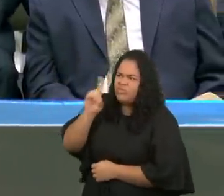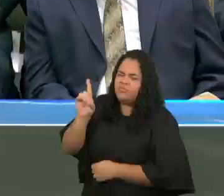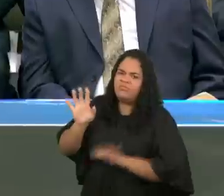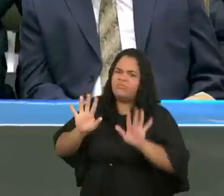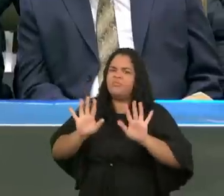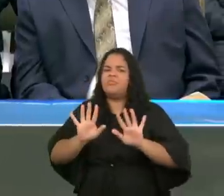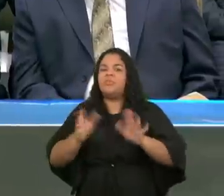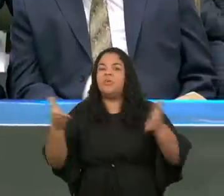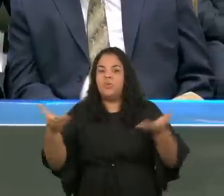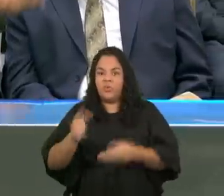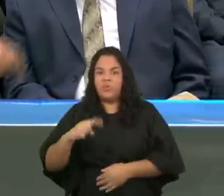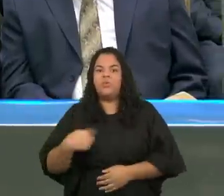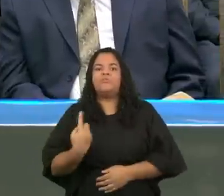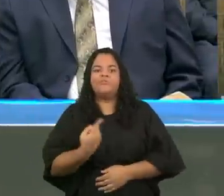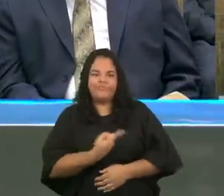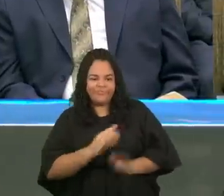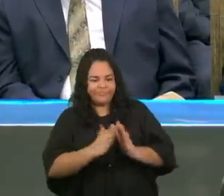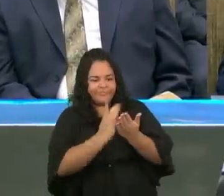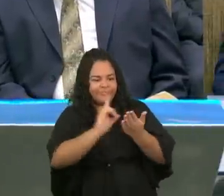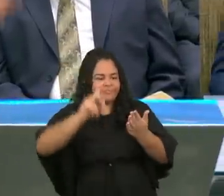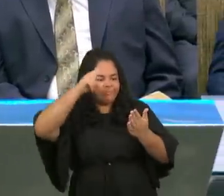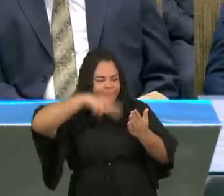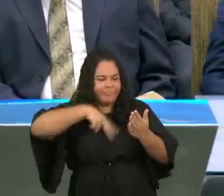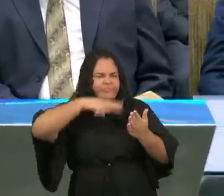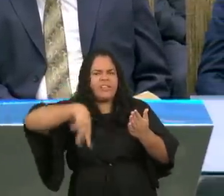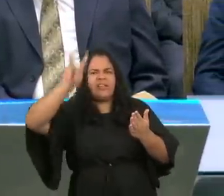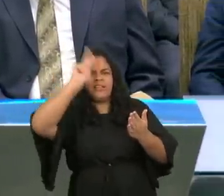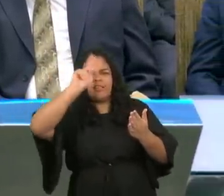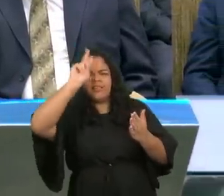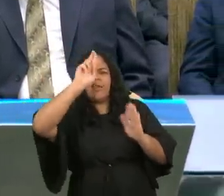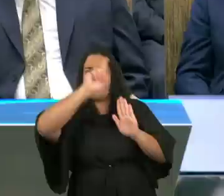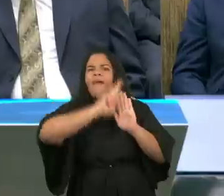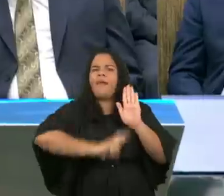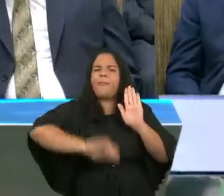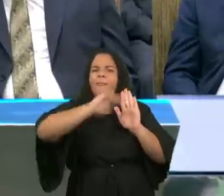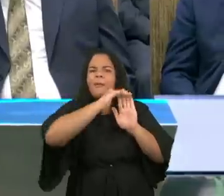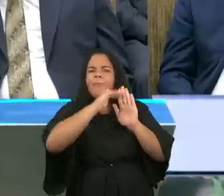e vamos ver algumas evidências pelas quais nós